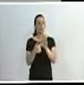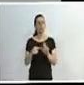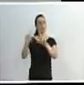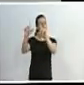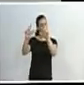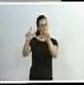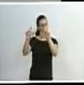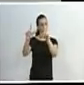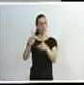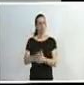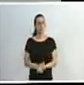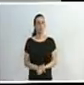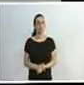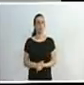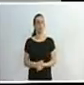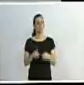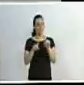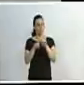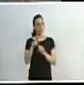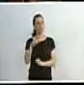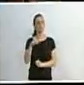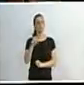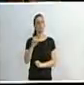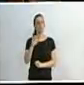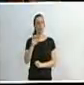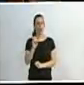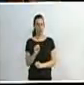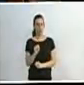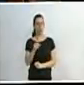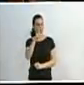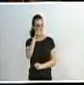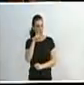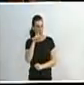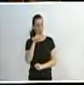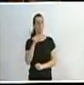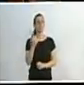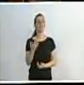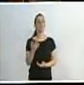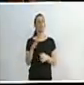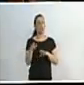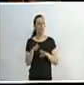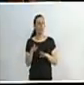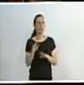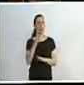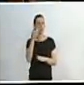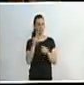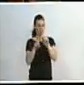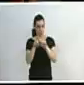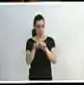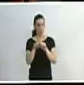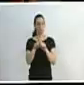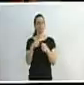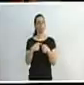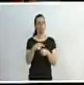do Maio Amarelo. Esta campanha que acontece este mês na cidade, e ontem nós